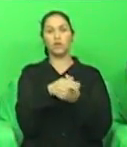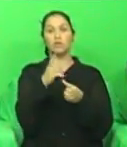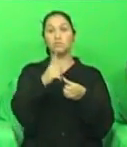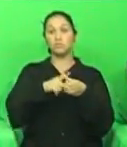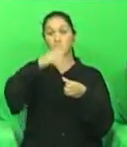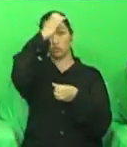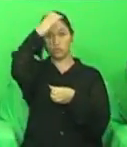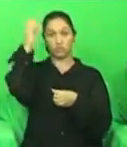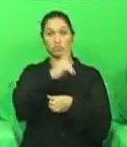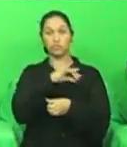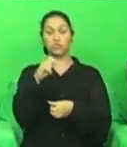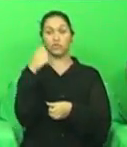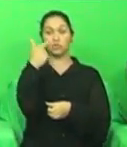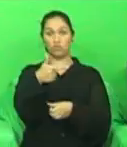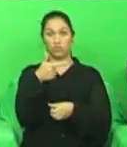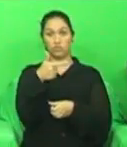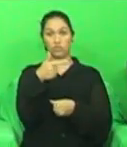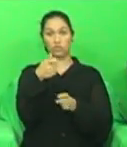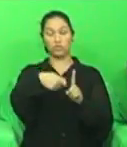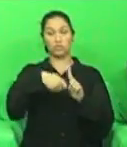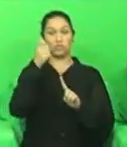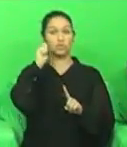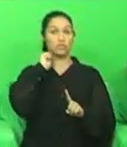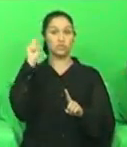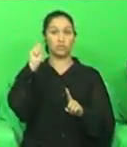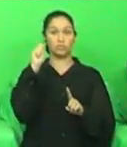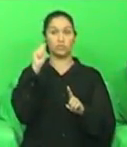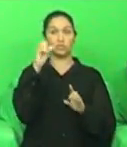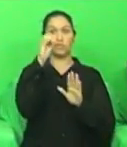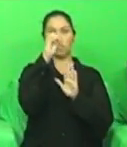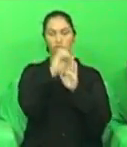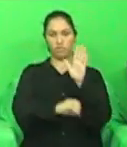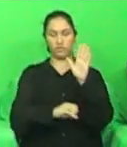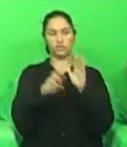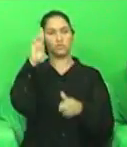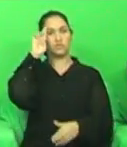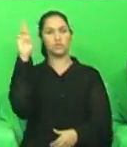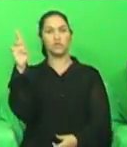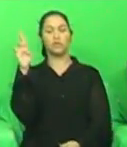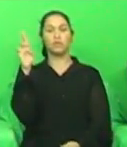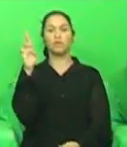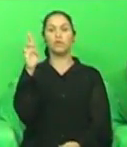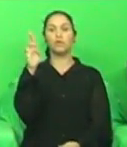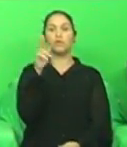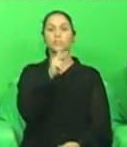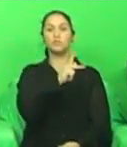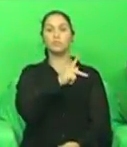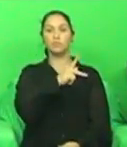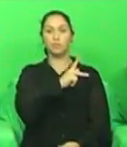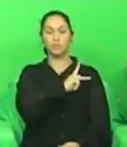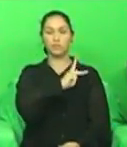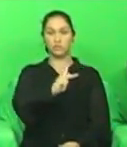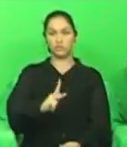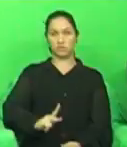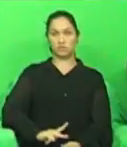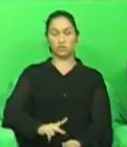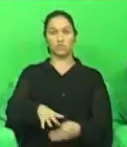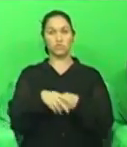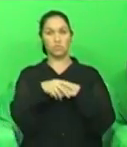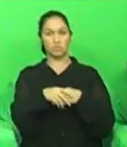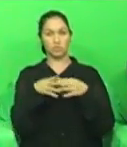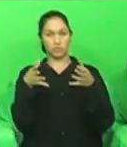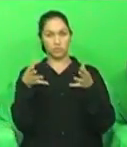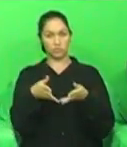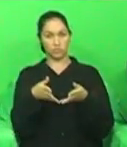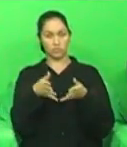2018 ofício 002 bar 18 se o presidente cumprimentou cordialmente dirijo-me à presença de vossa excelência